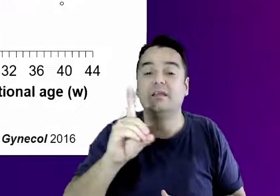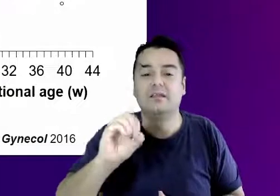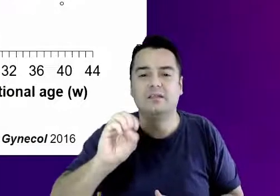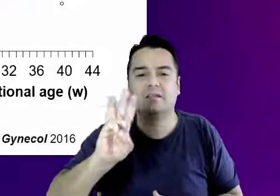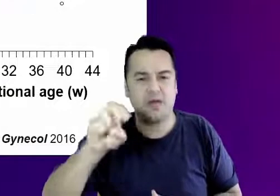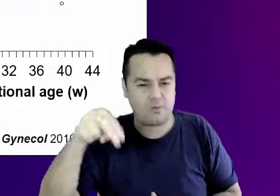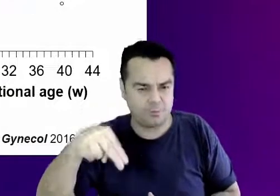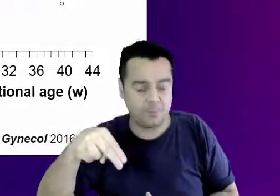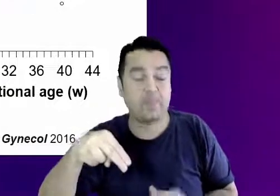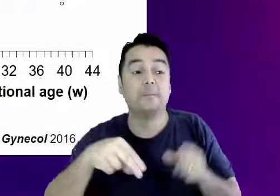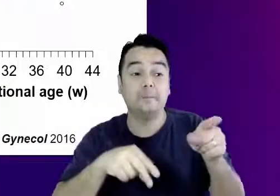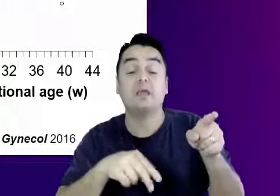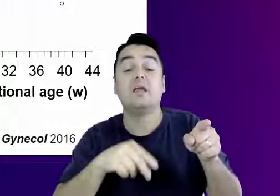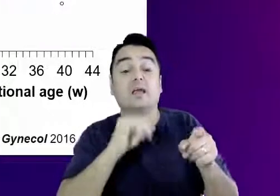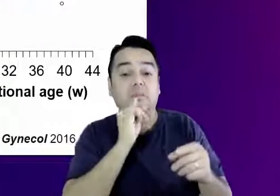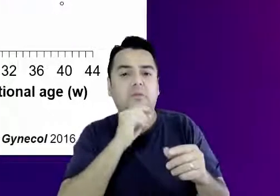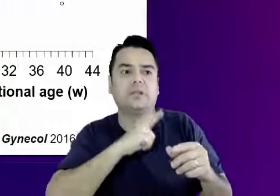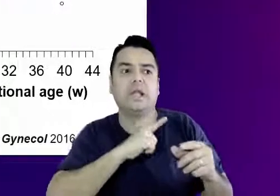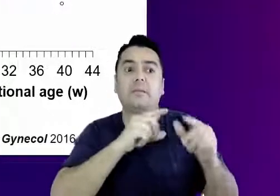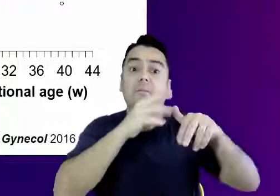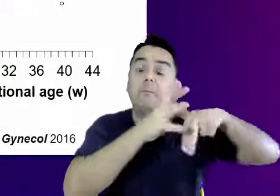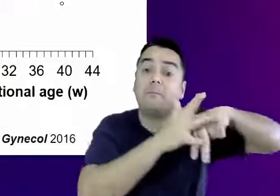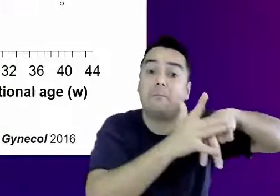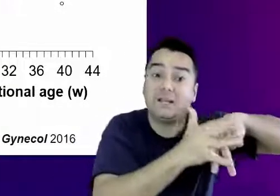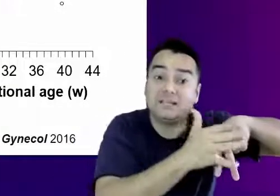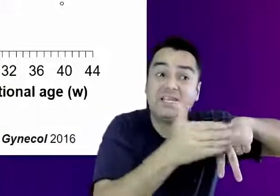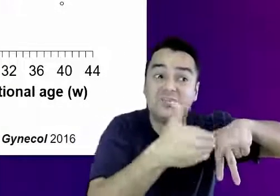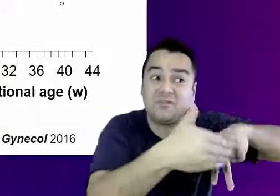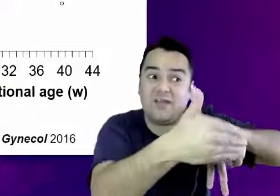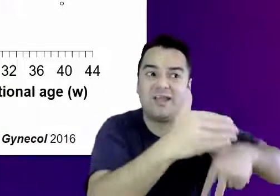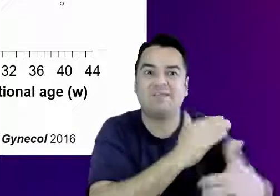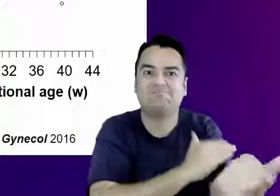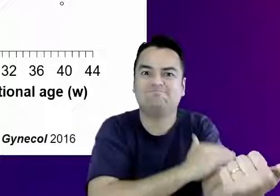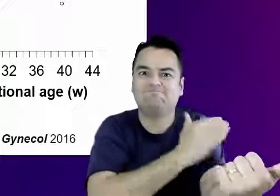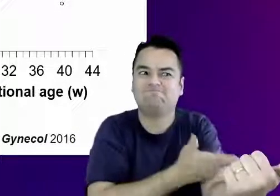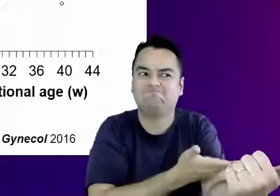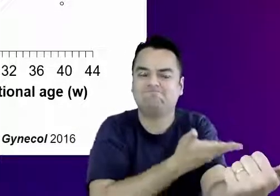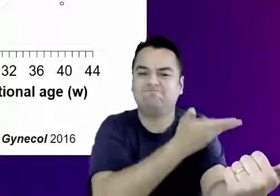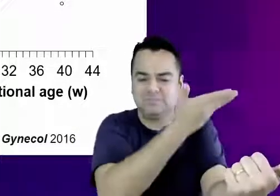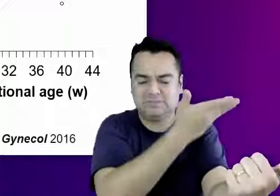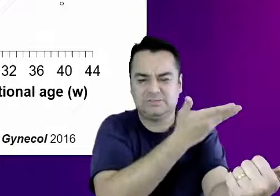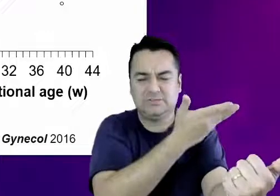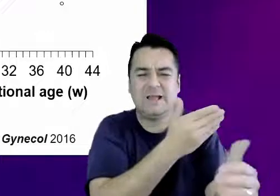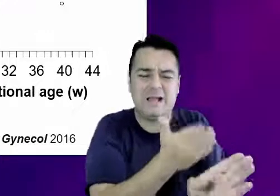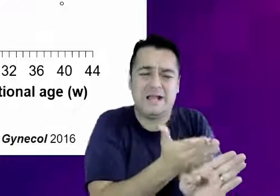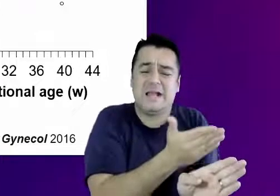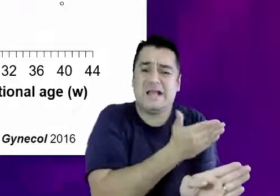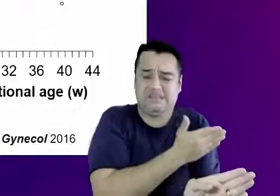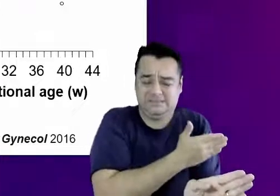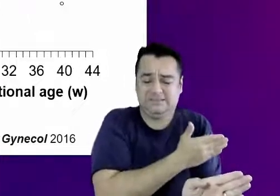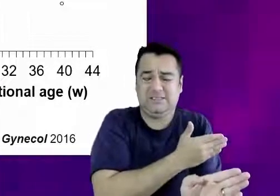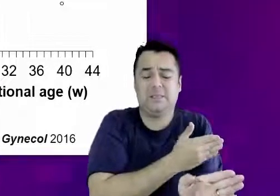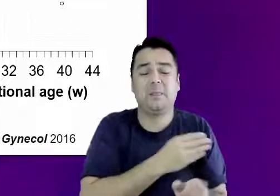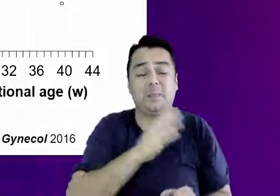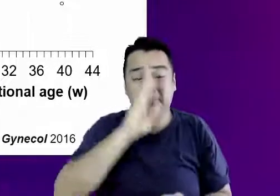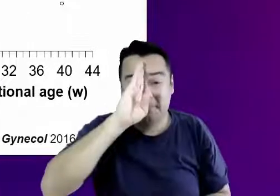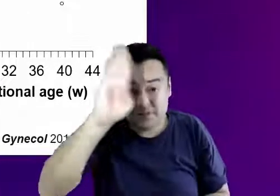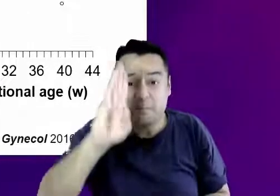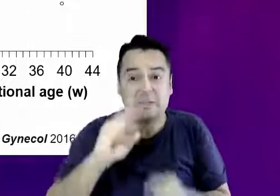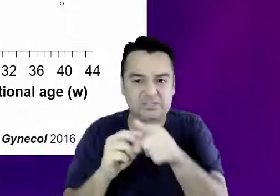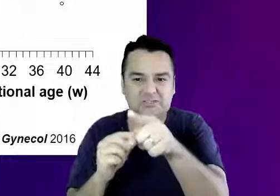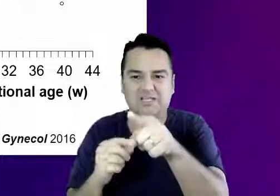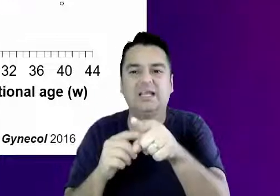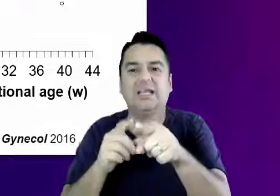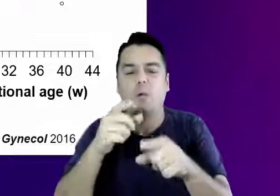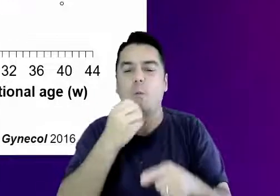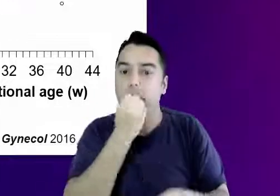no caso de pacientes que vão desenvolver pré-eclâmpsia pré-termo ou pré-eclâmpsia precoce, principalmente o PLGF, que é o melhor marcador sérico. Mas